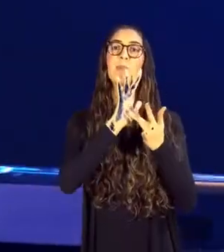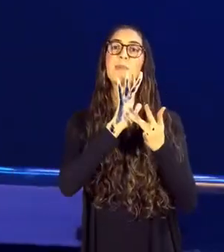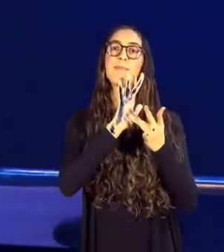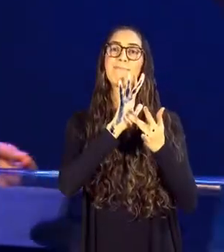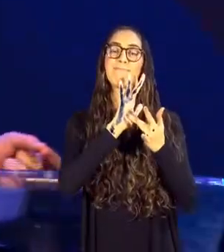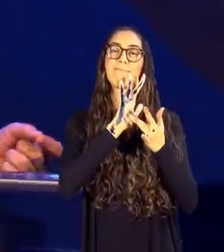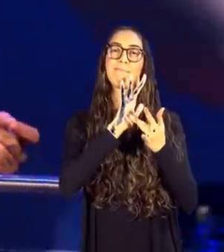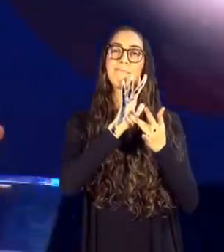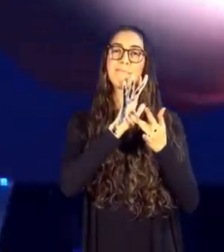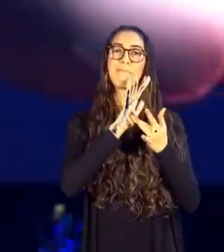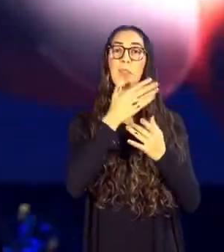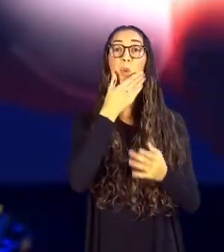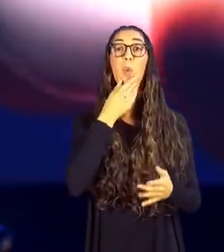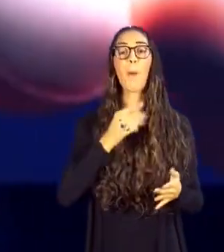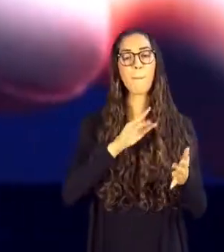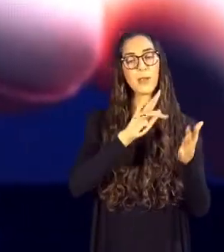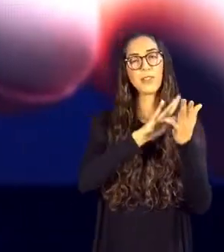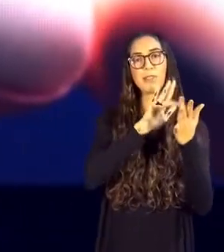Olha,